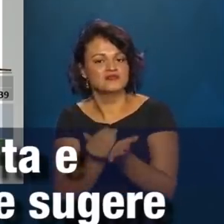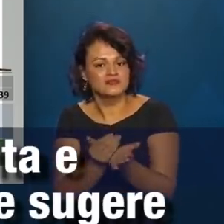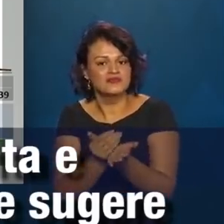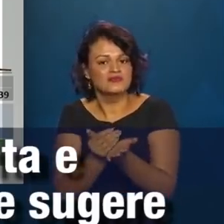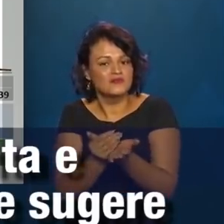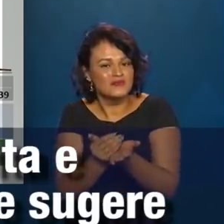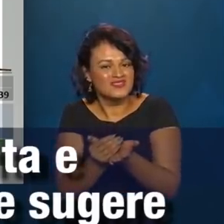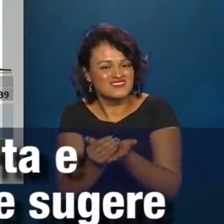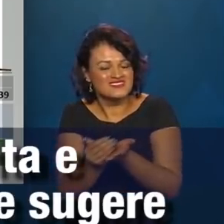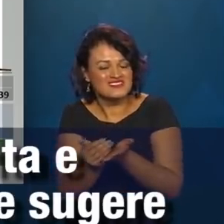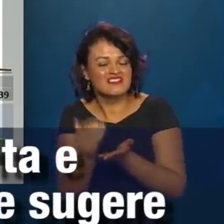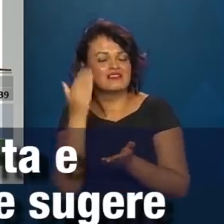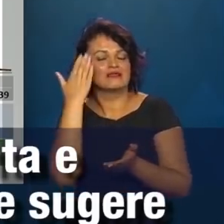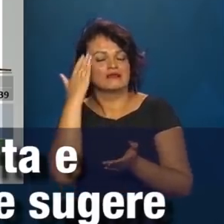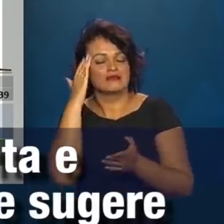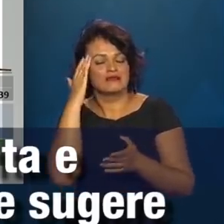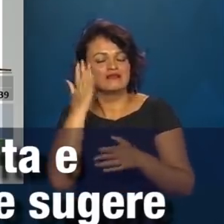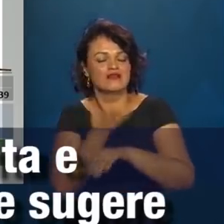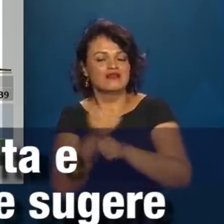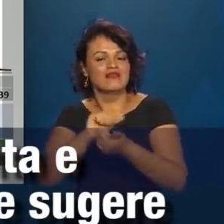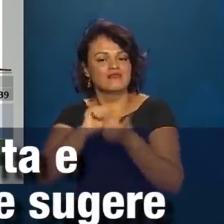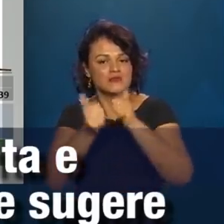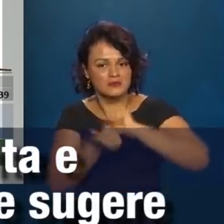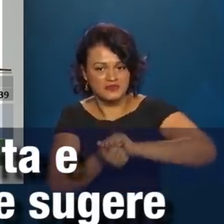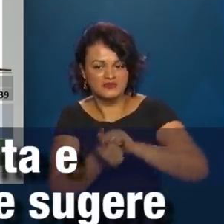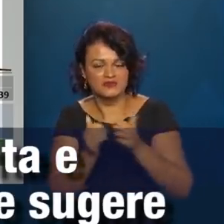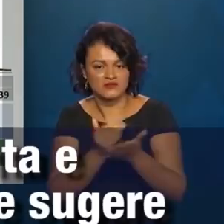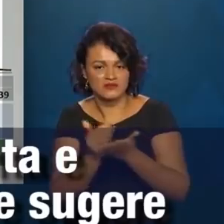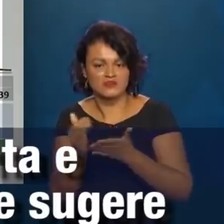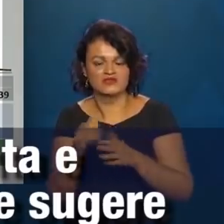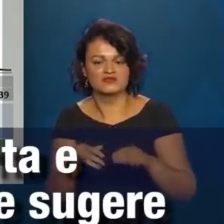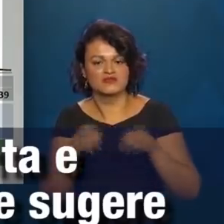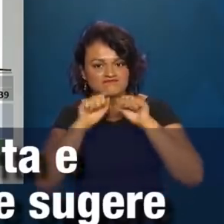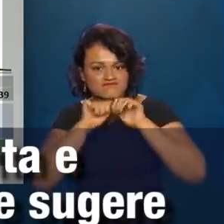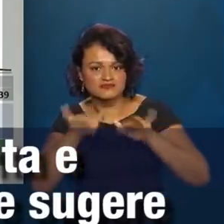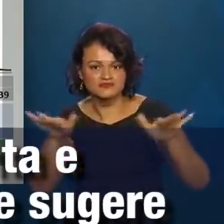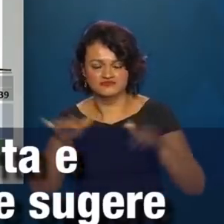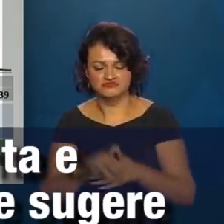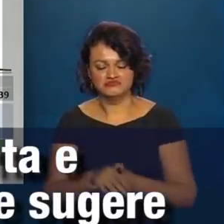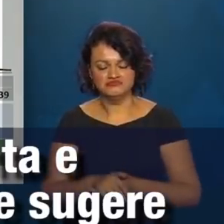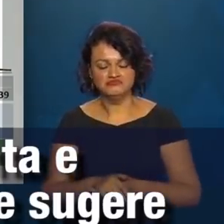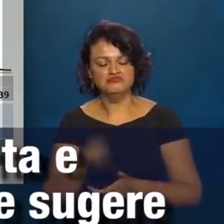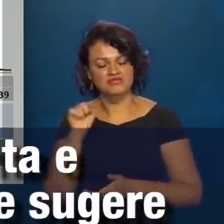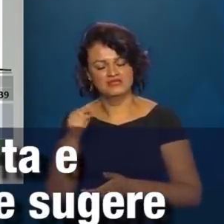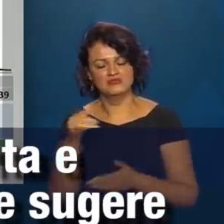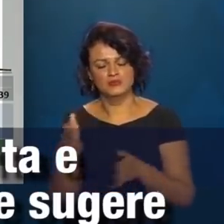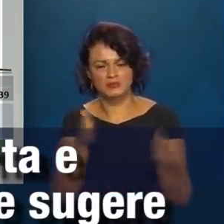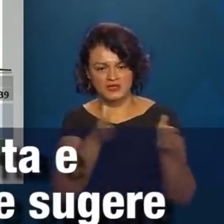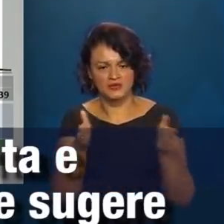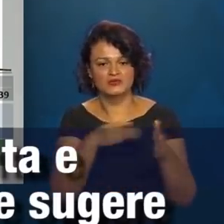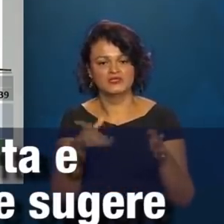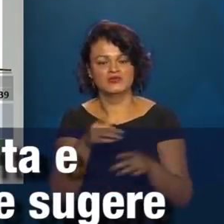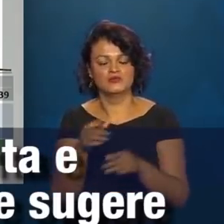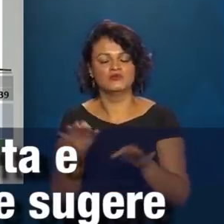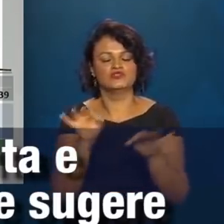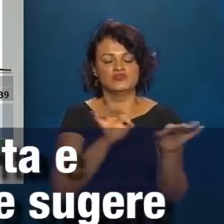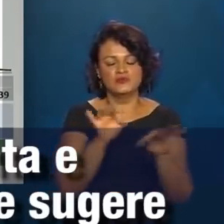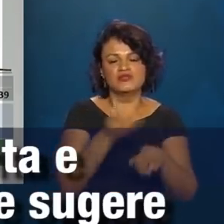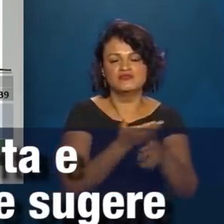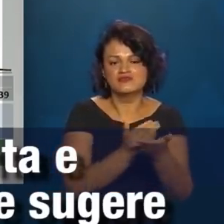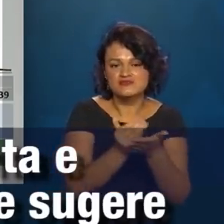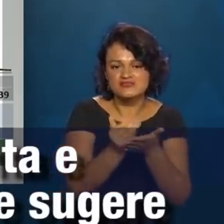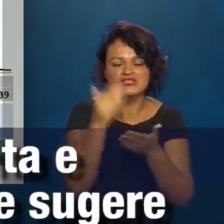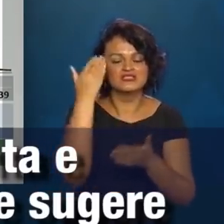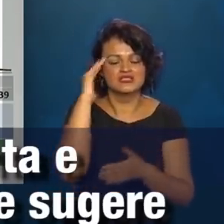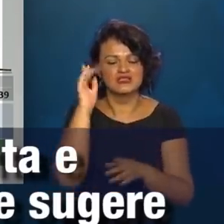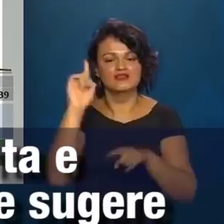maior intensidade. Então, ali embaixo, nas fases epidêmicas, nós temos a preparação e a identificação. Quando